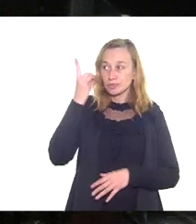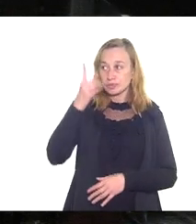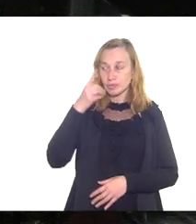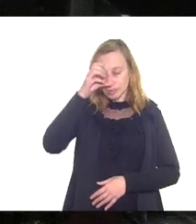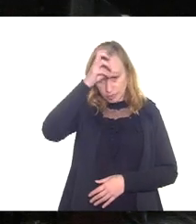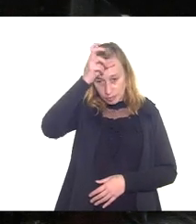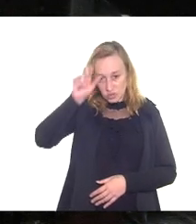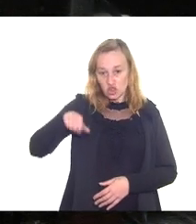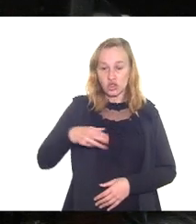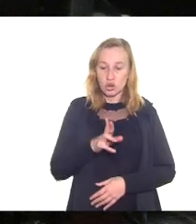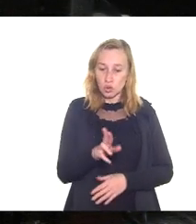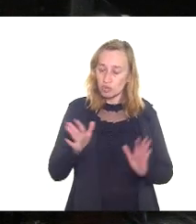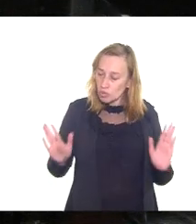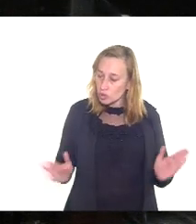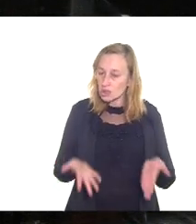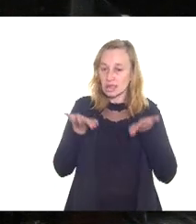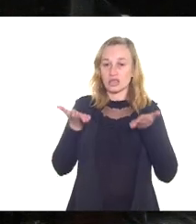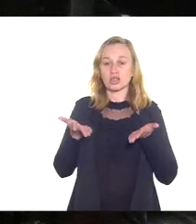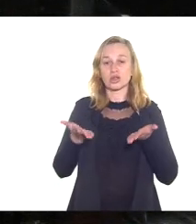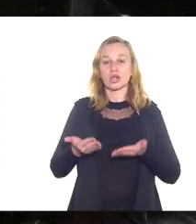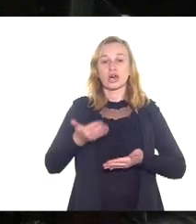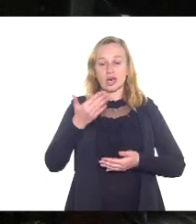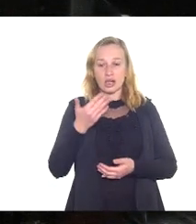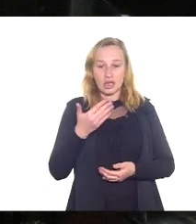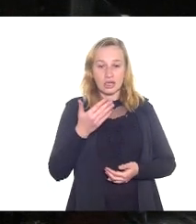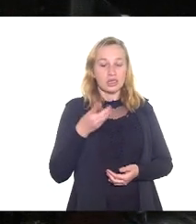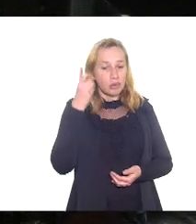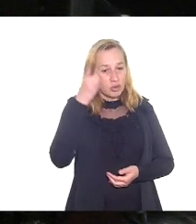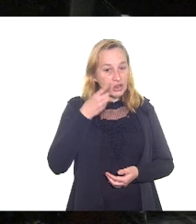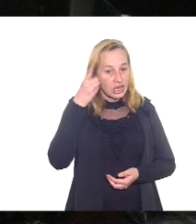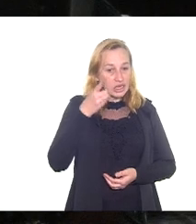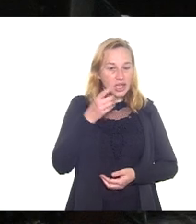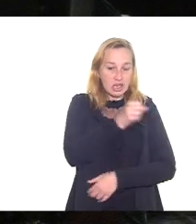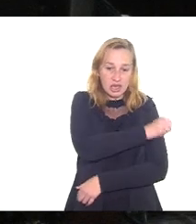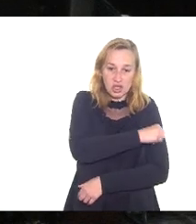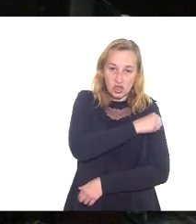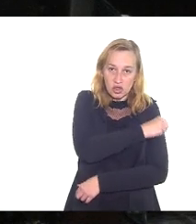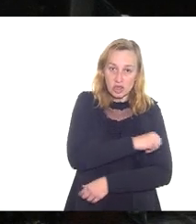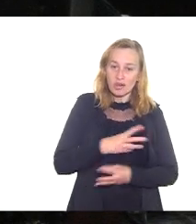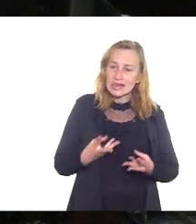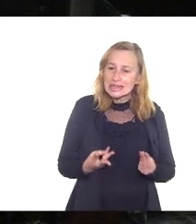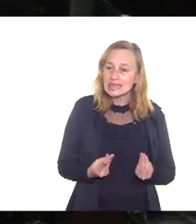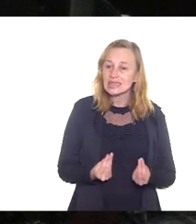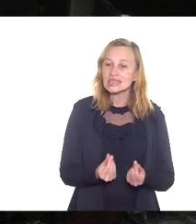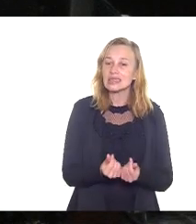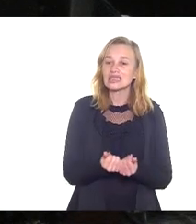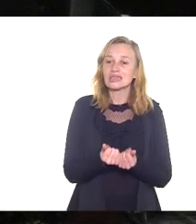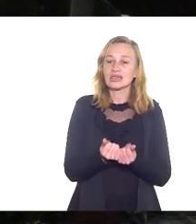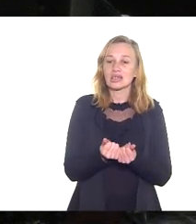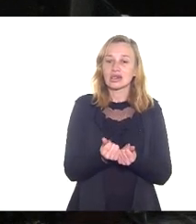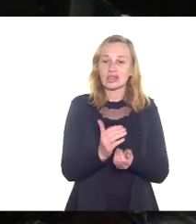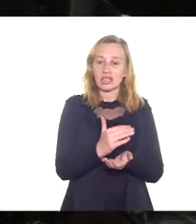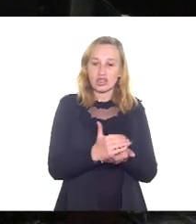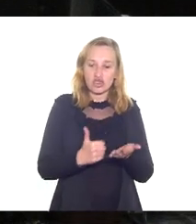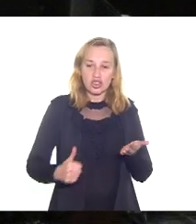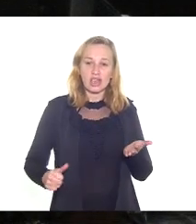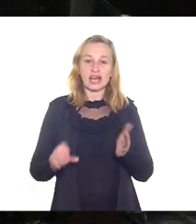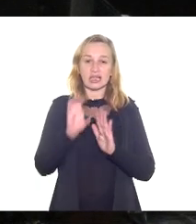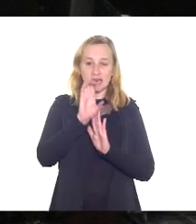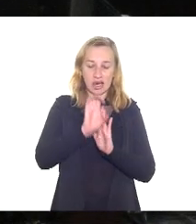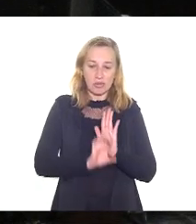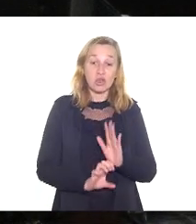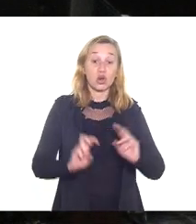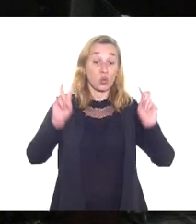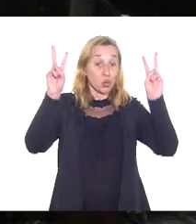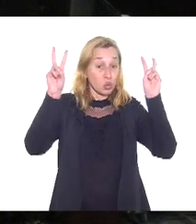Tiaju pela iniciativa, cumprimentar a deputada Rejane pela sensibilidade da retirada da emenda. O